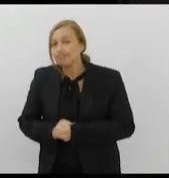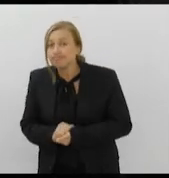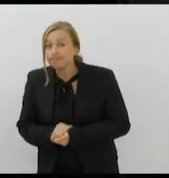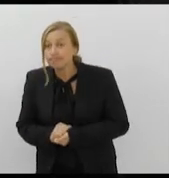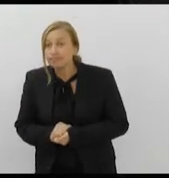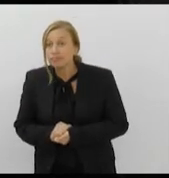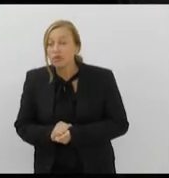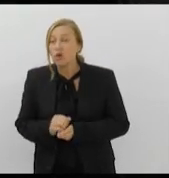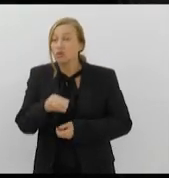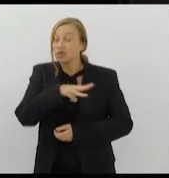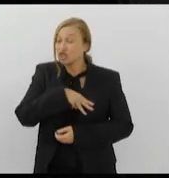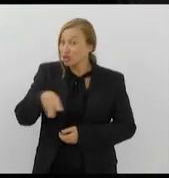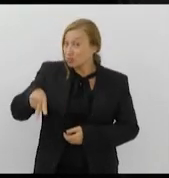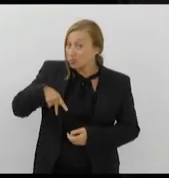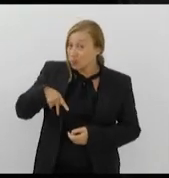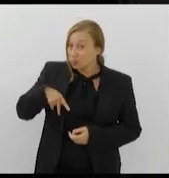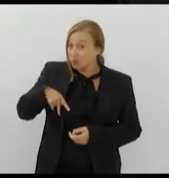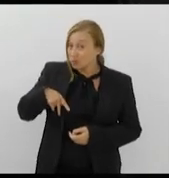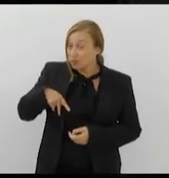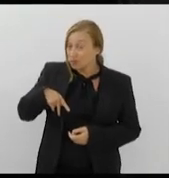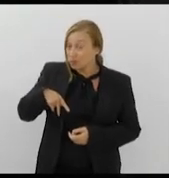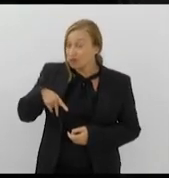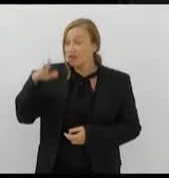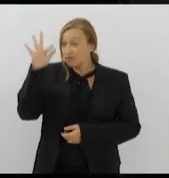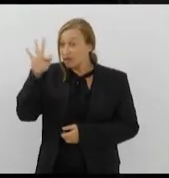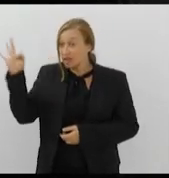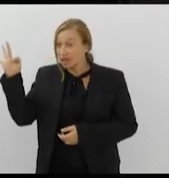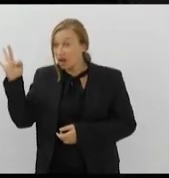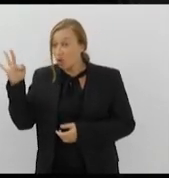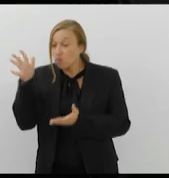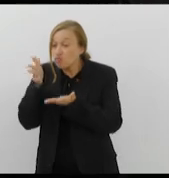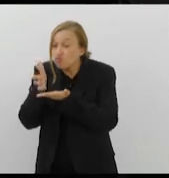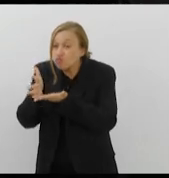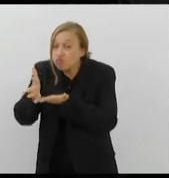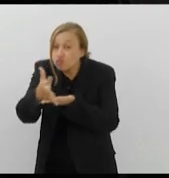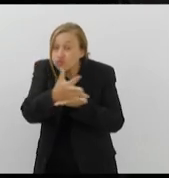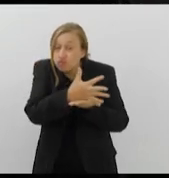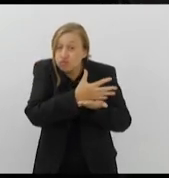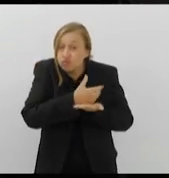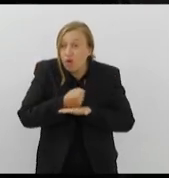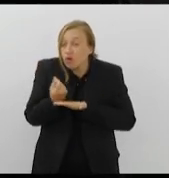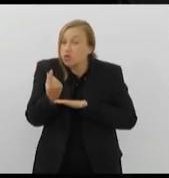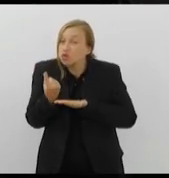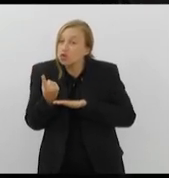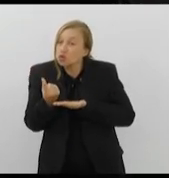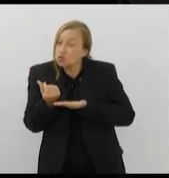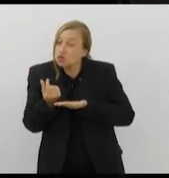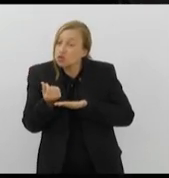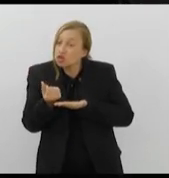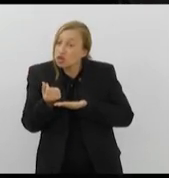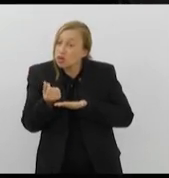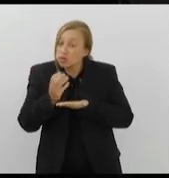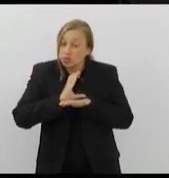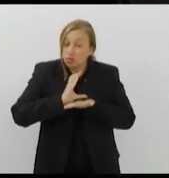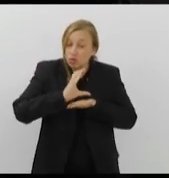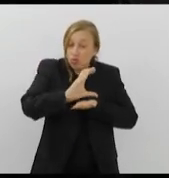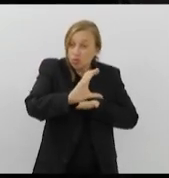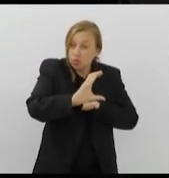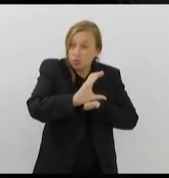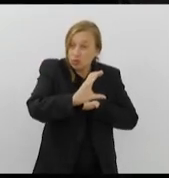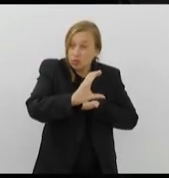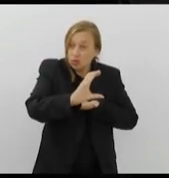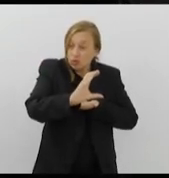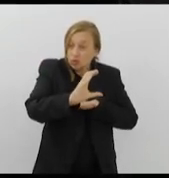O Ministério Público Federal apurou que o dinheiro, os recursos desviados